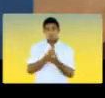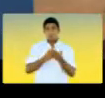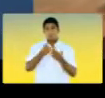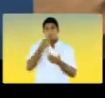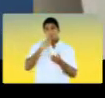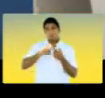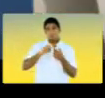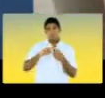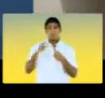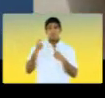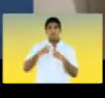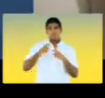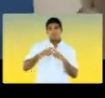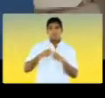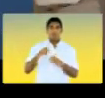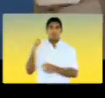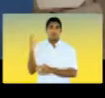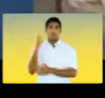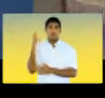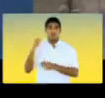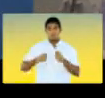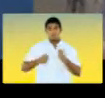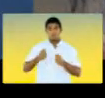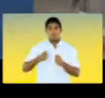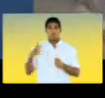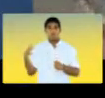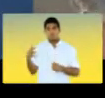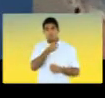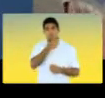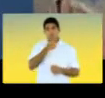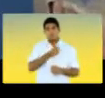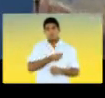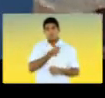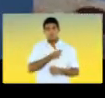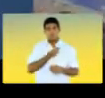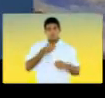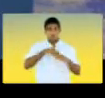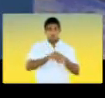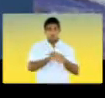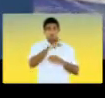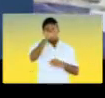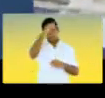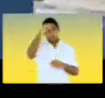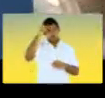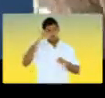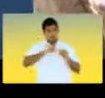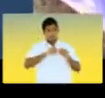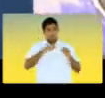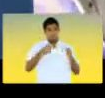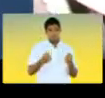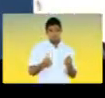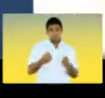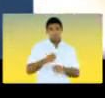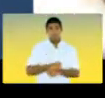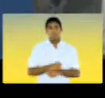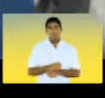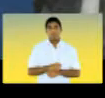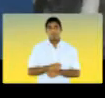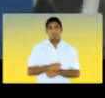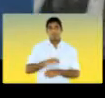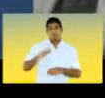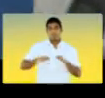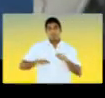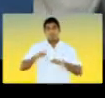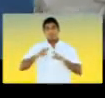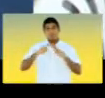Faltavam móveis, medicamentos e médicos. Ambulâncias que deveriam estar salvando vidas estavam na garagem da prefeitura caindo